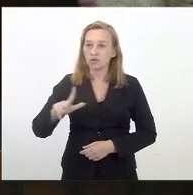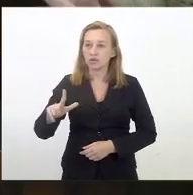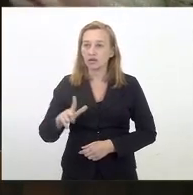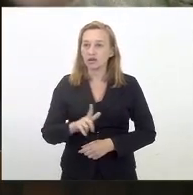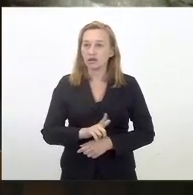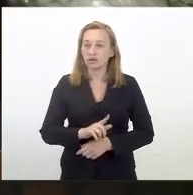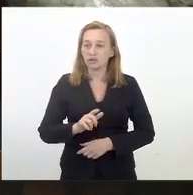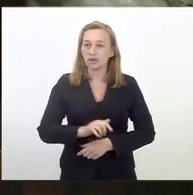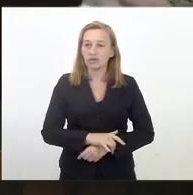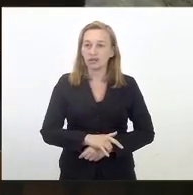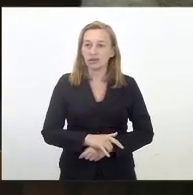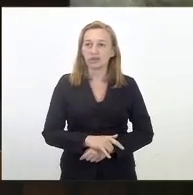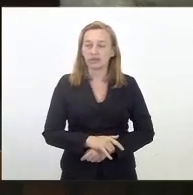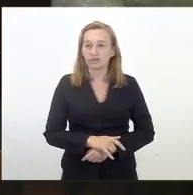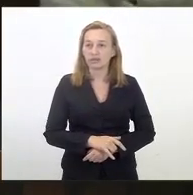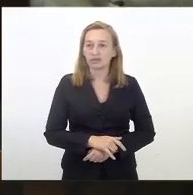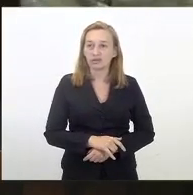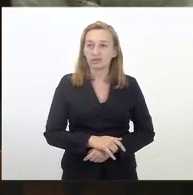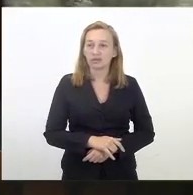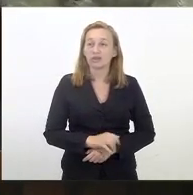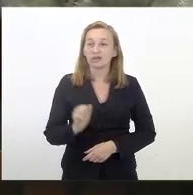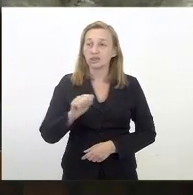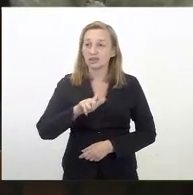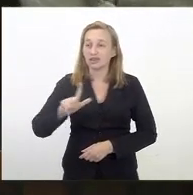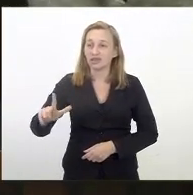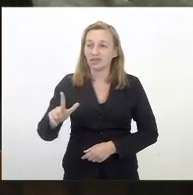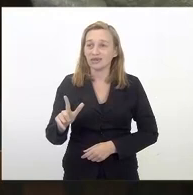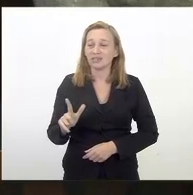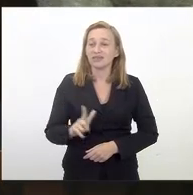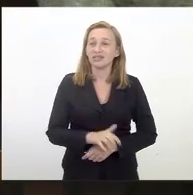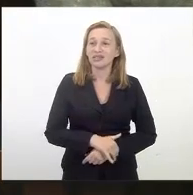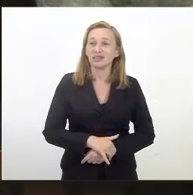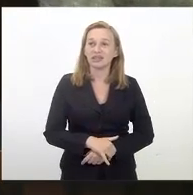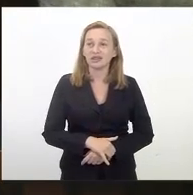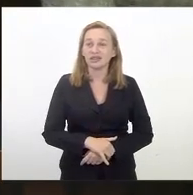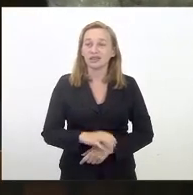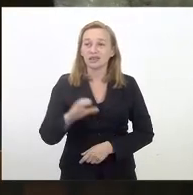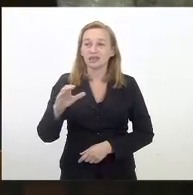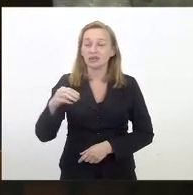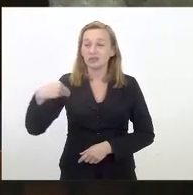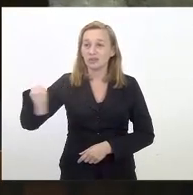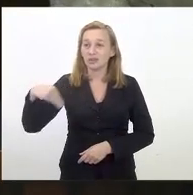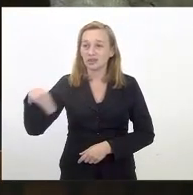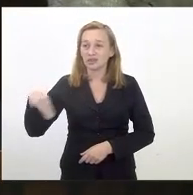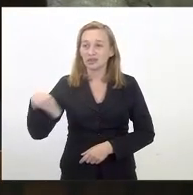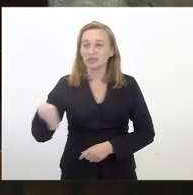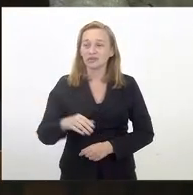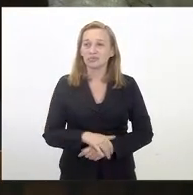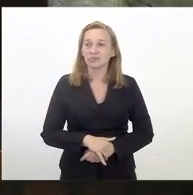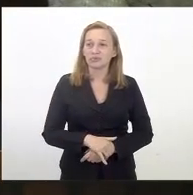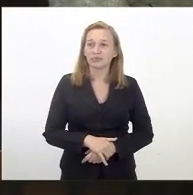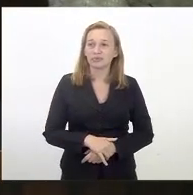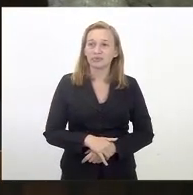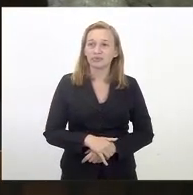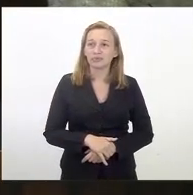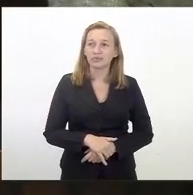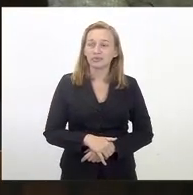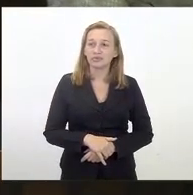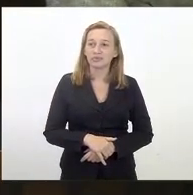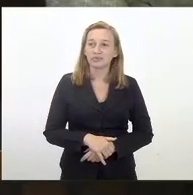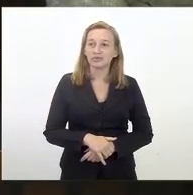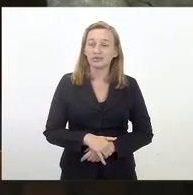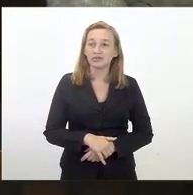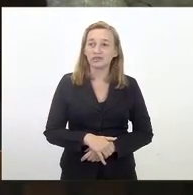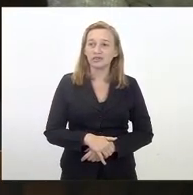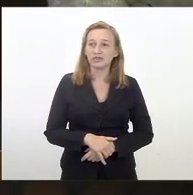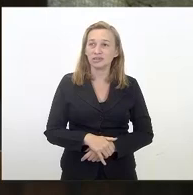Malafaia o Daniel librelon Carlos minc Wellington Carlos minc